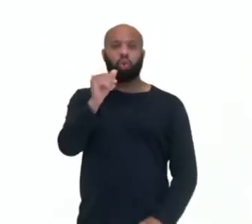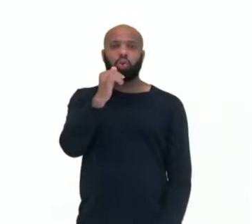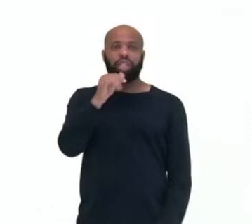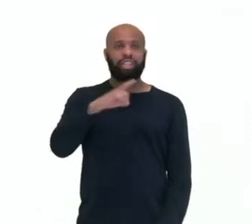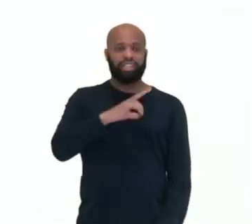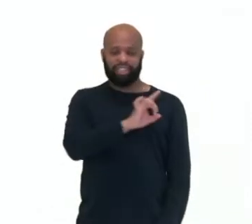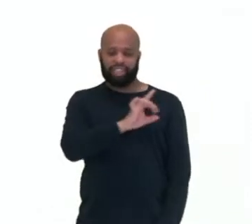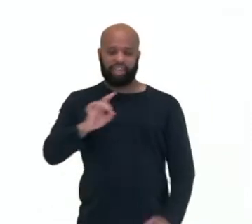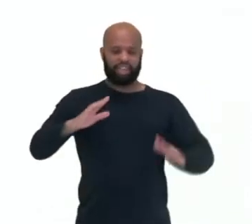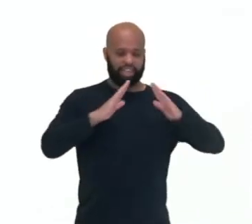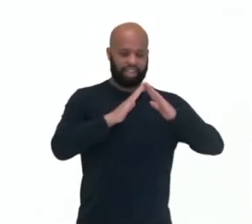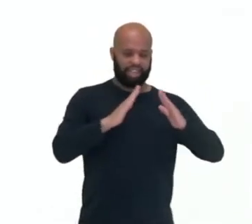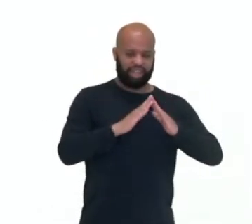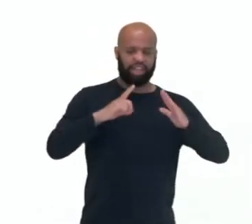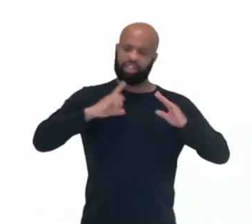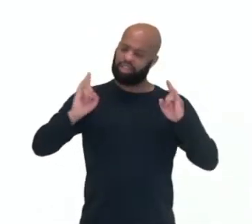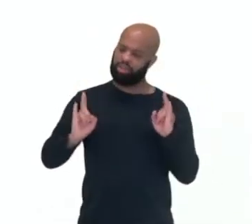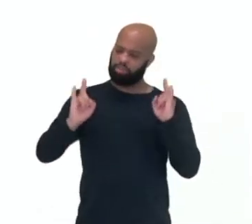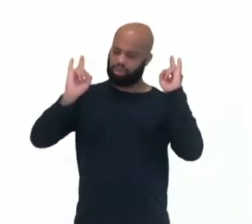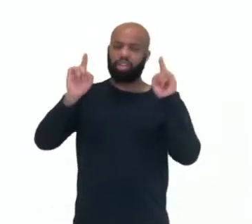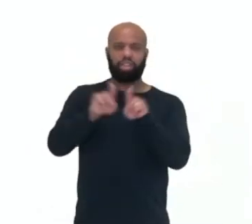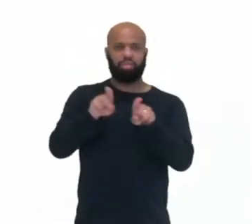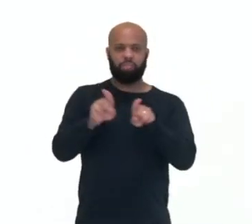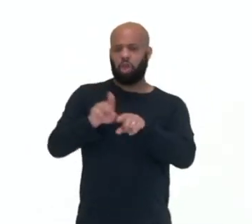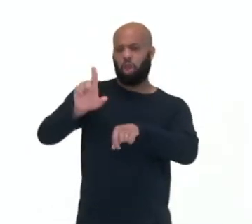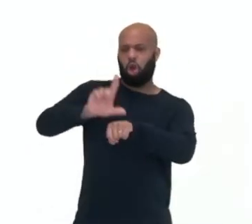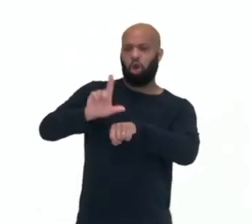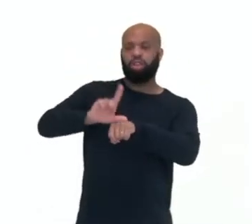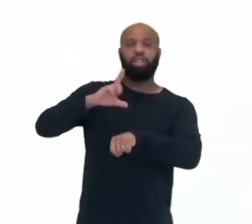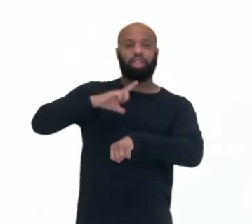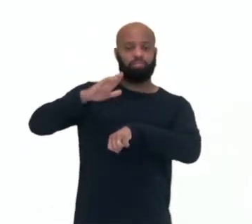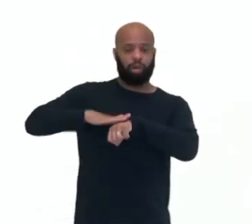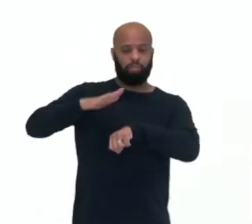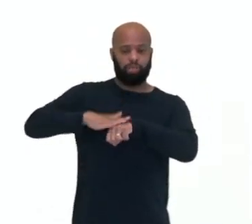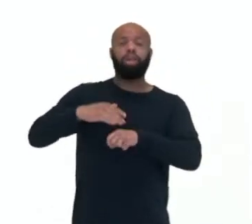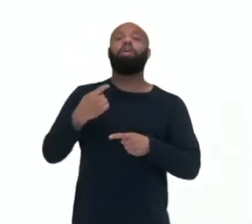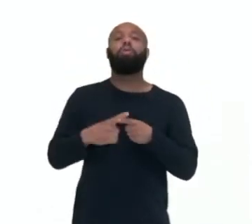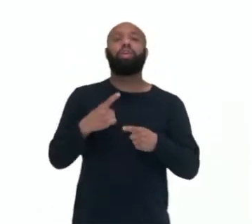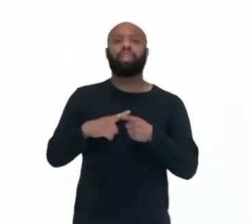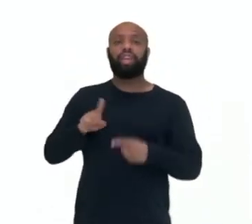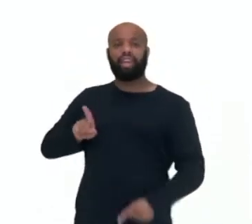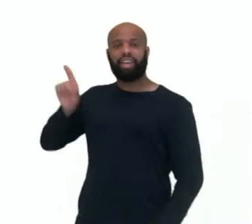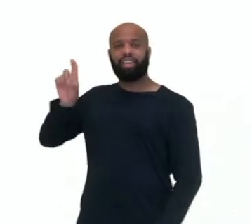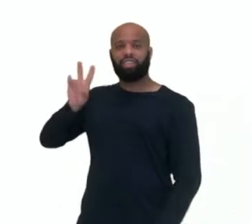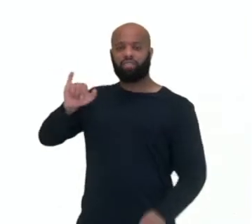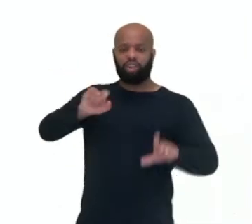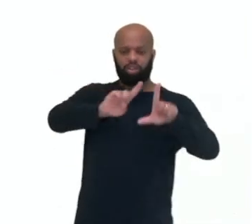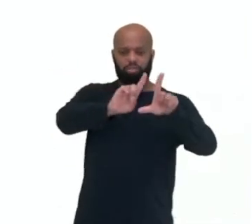cada apartamento, cada comércio tem o seu. Por quê? Ele vai